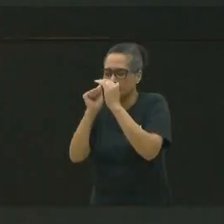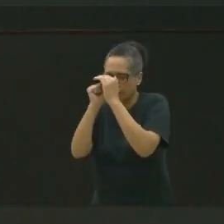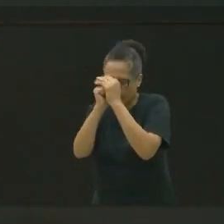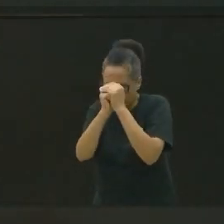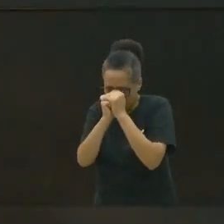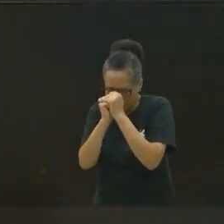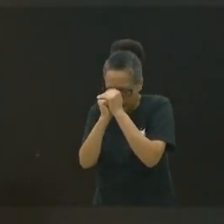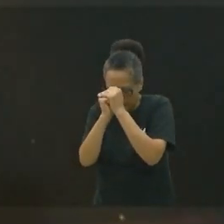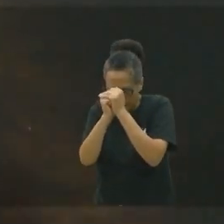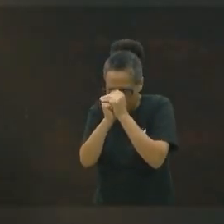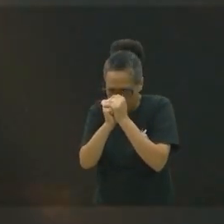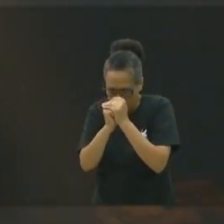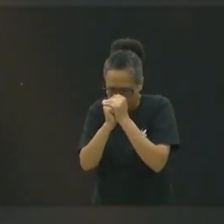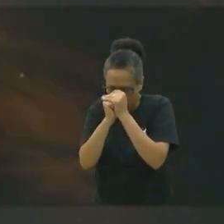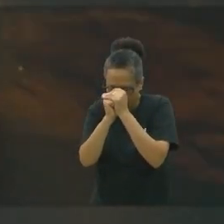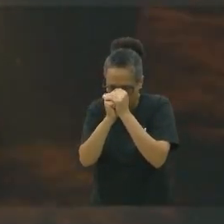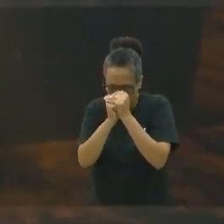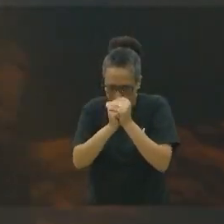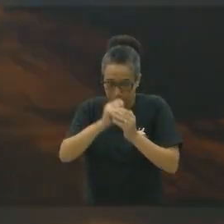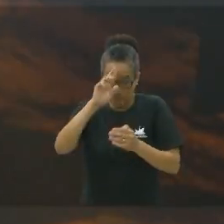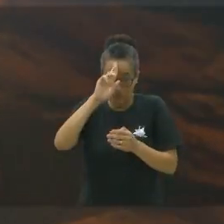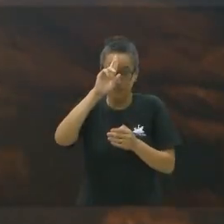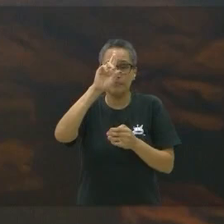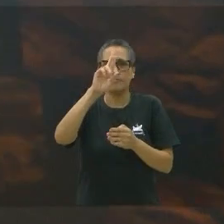te adoro, Senhor.